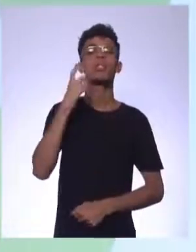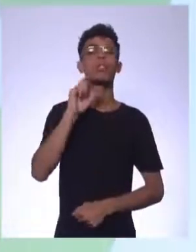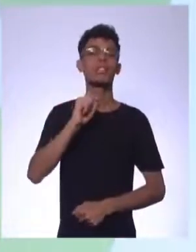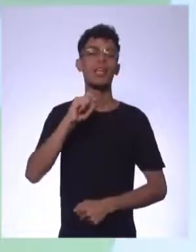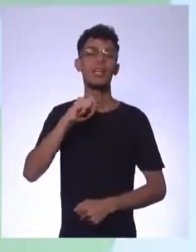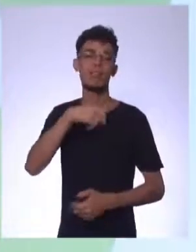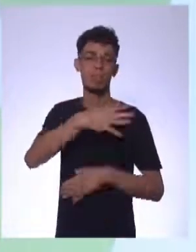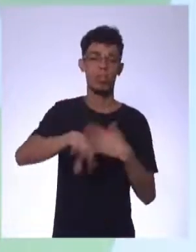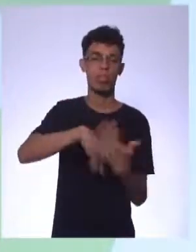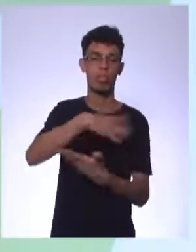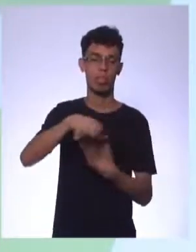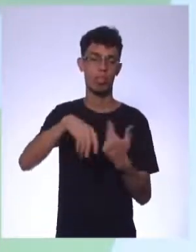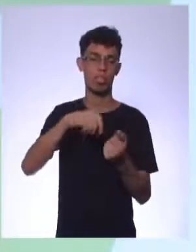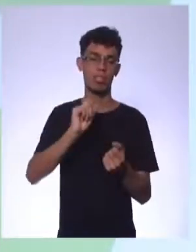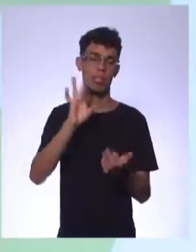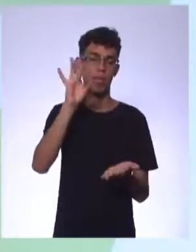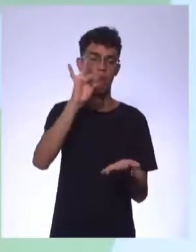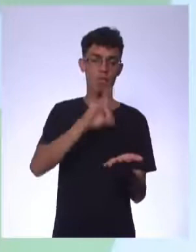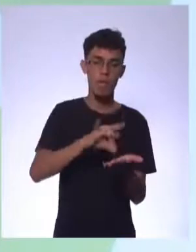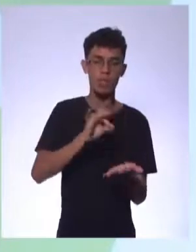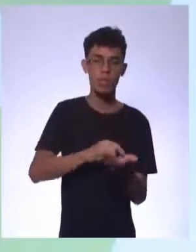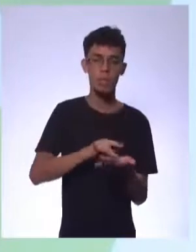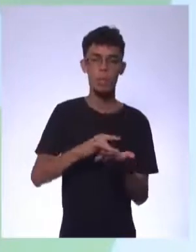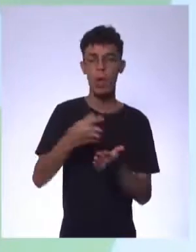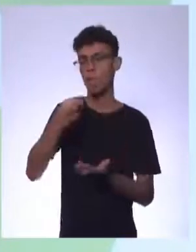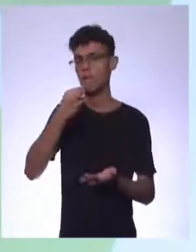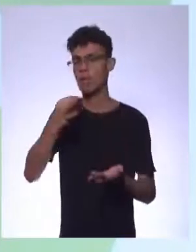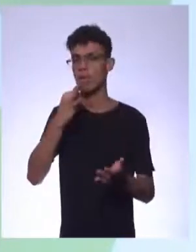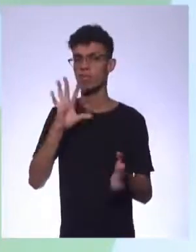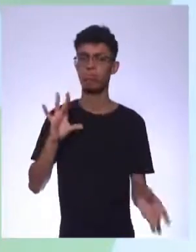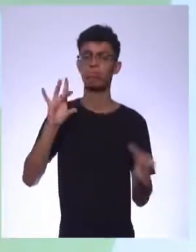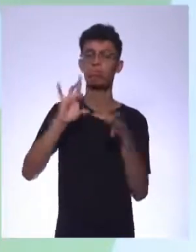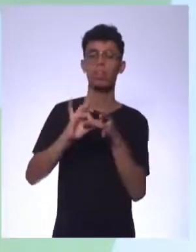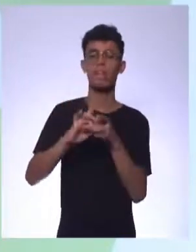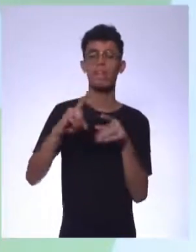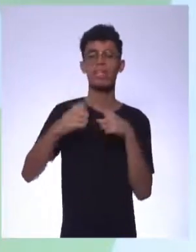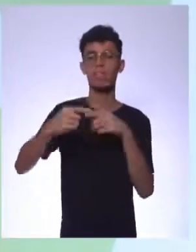misturando a opinião dela, ela acha que é um fato, porque o que ela pensa é